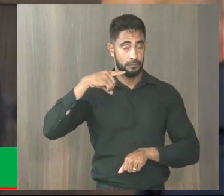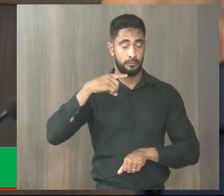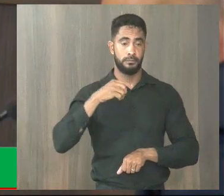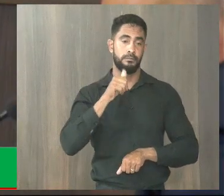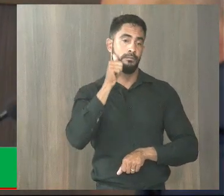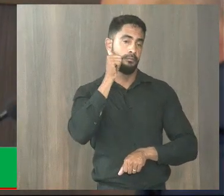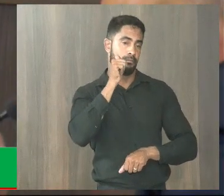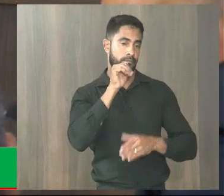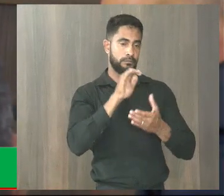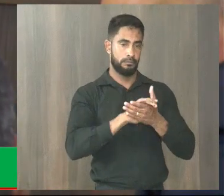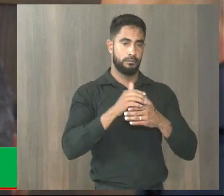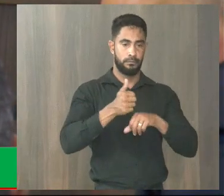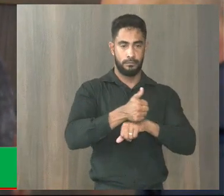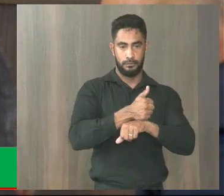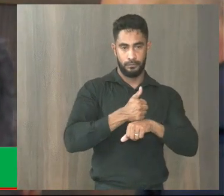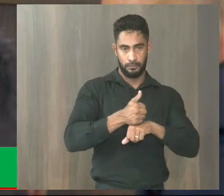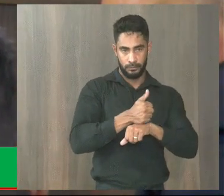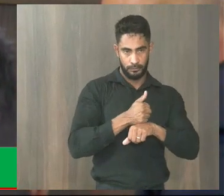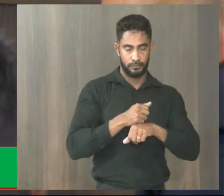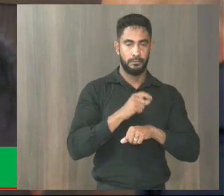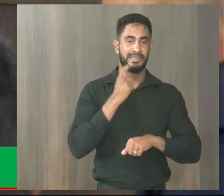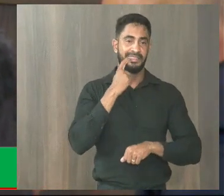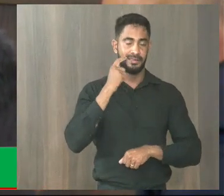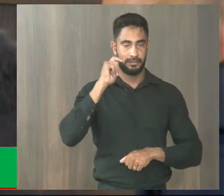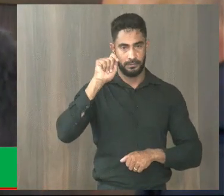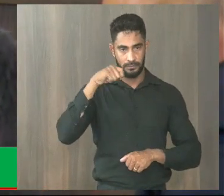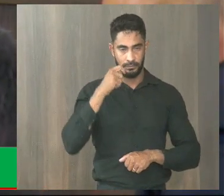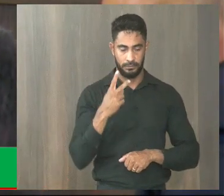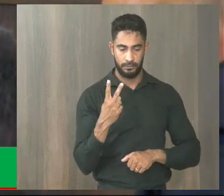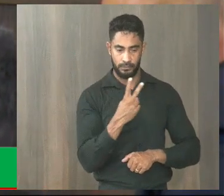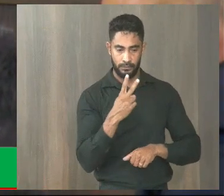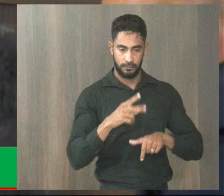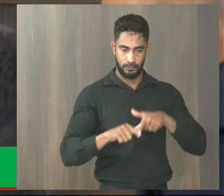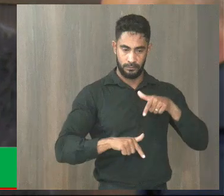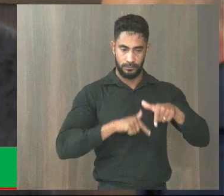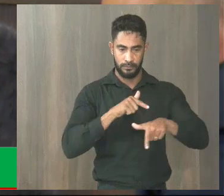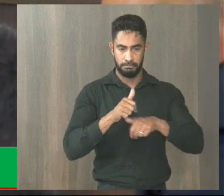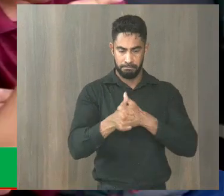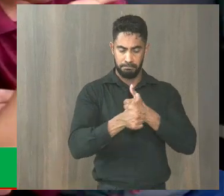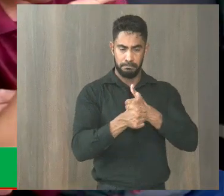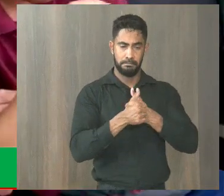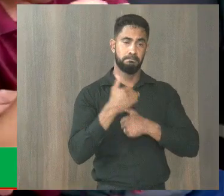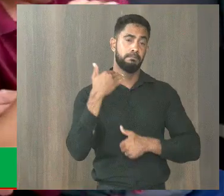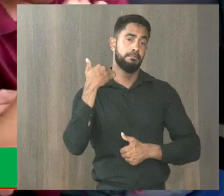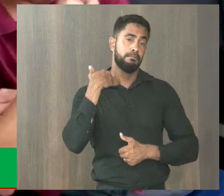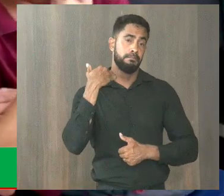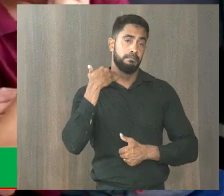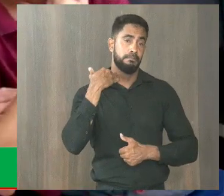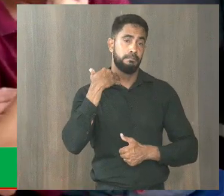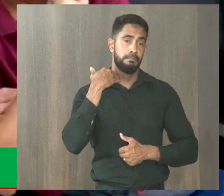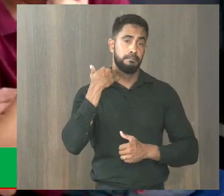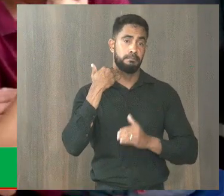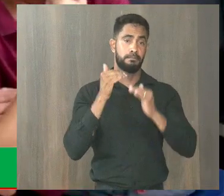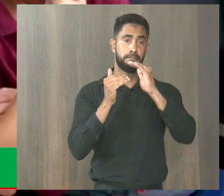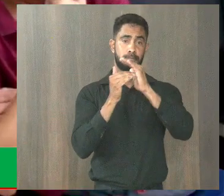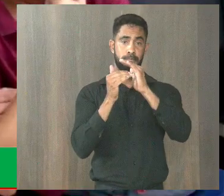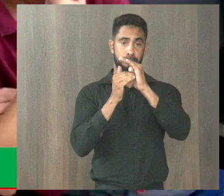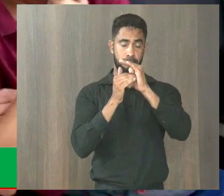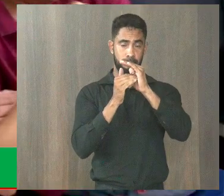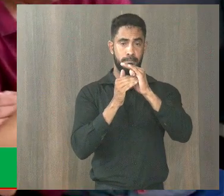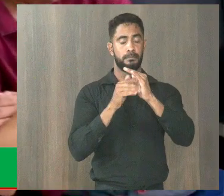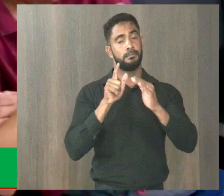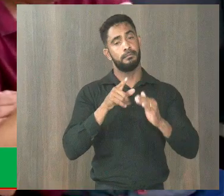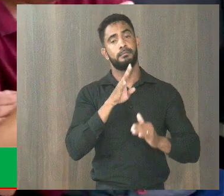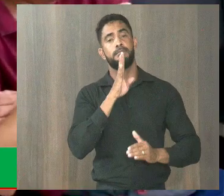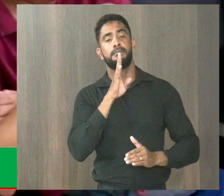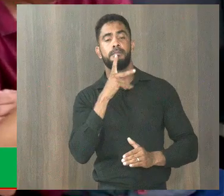esposa é profissional de odontologia. Ambos trabalham ali no Fundo Banco Brasil. Um casal muito